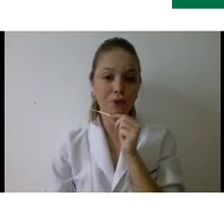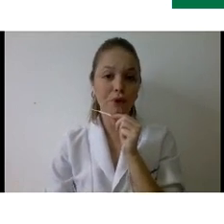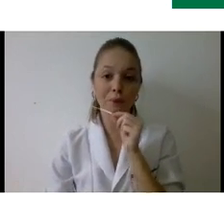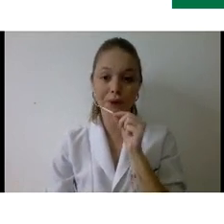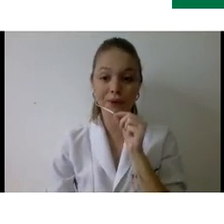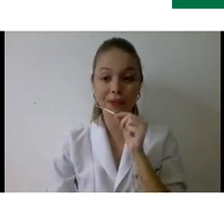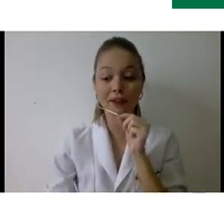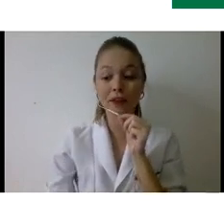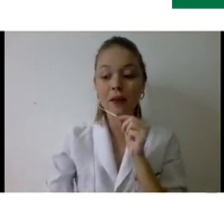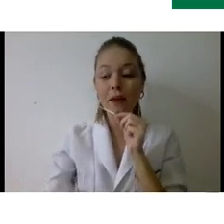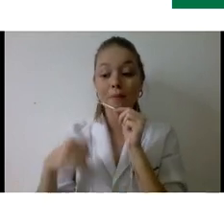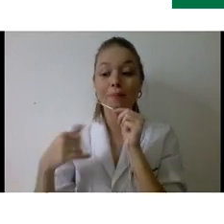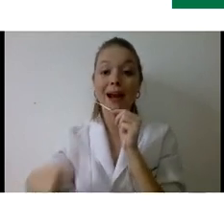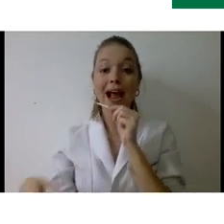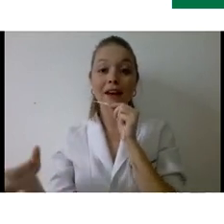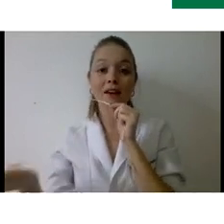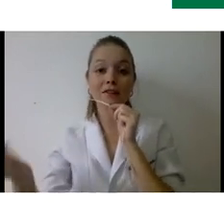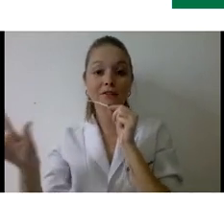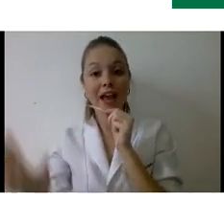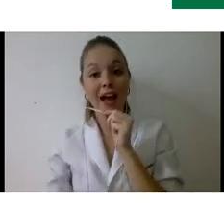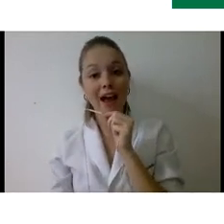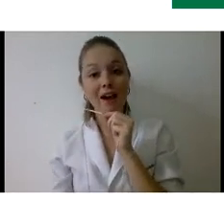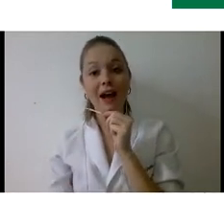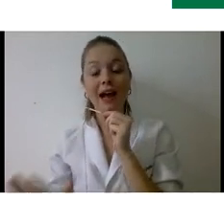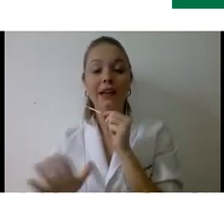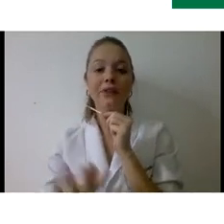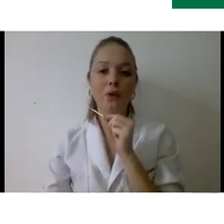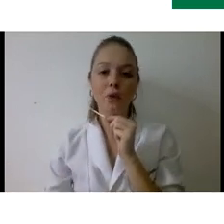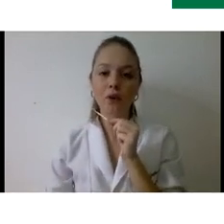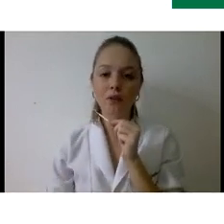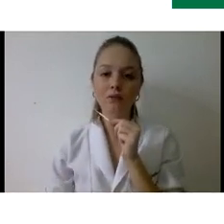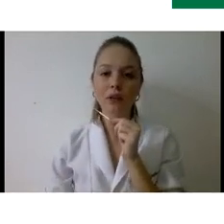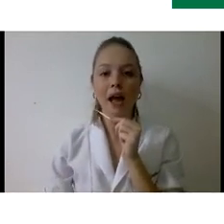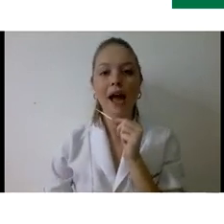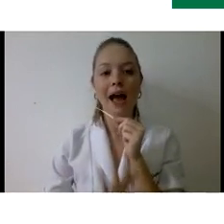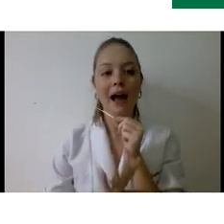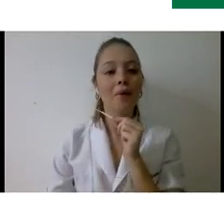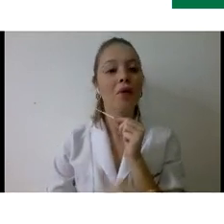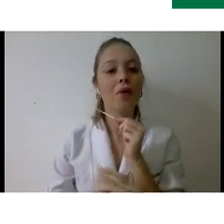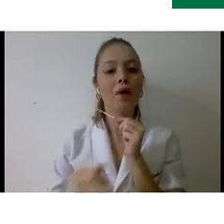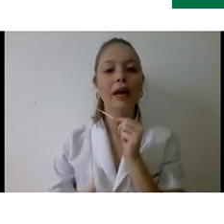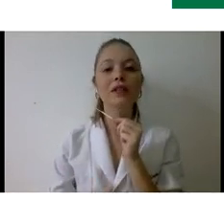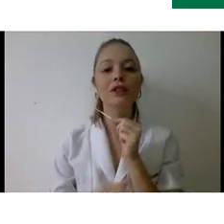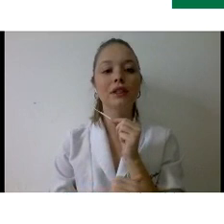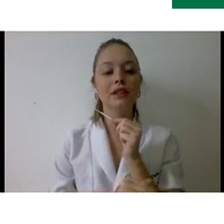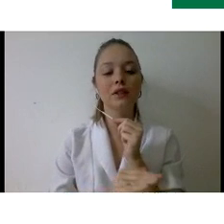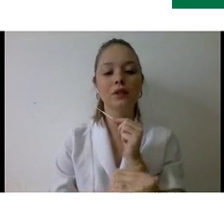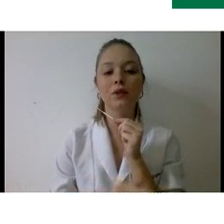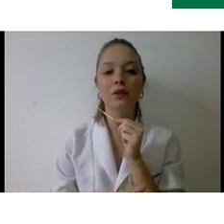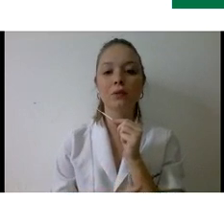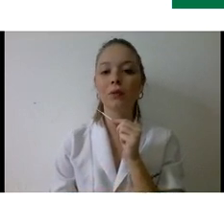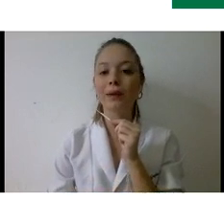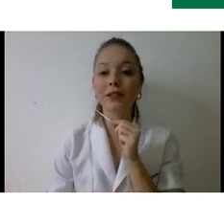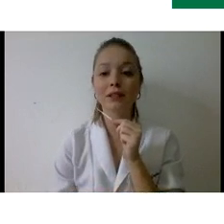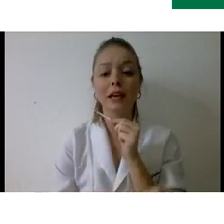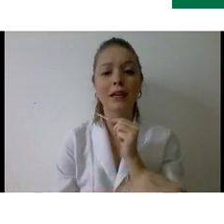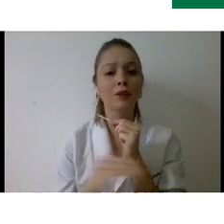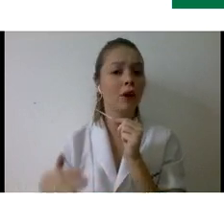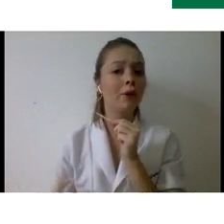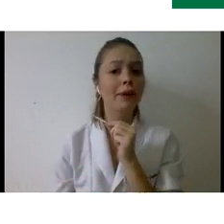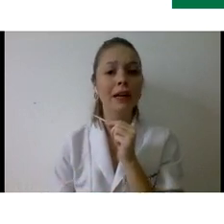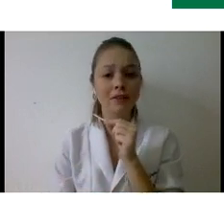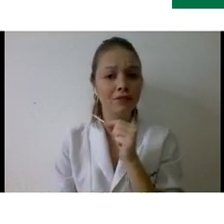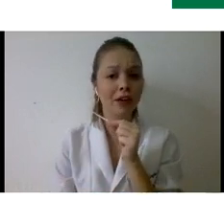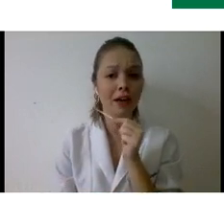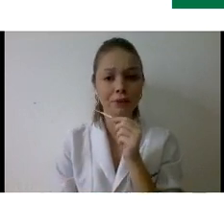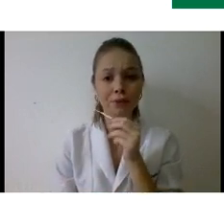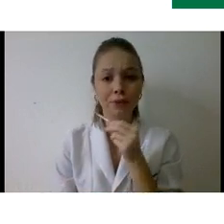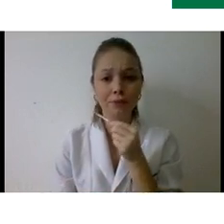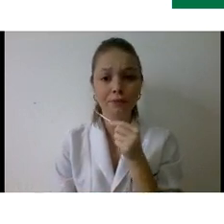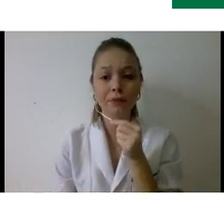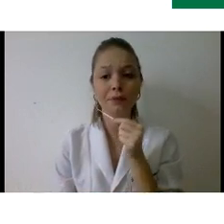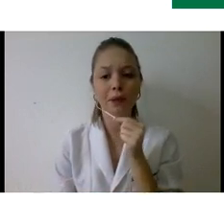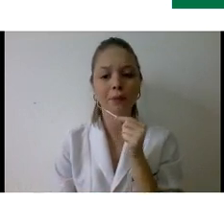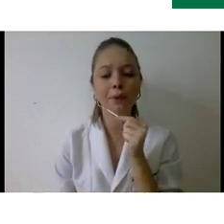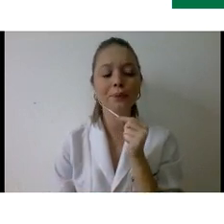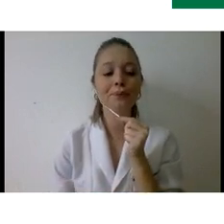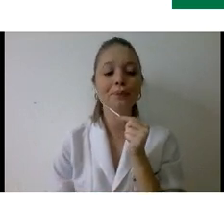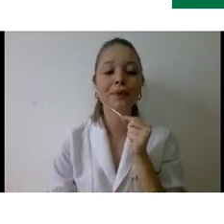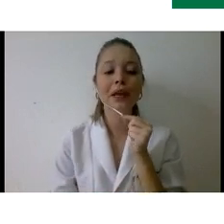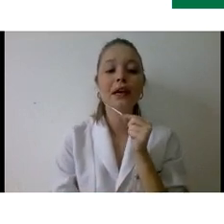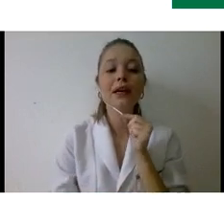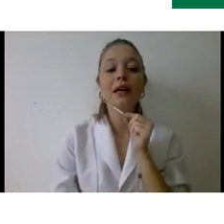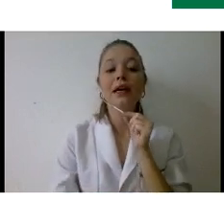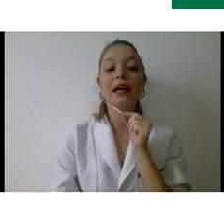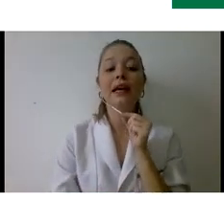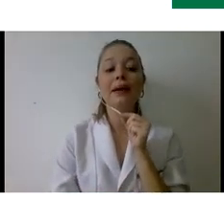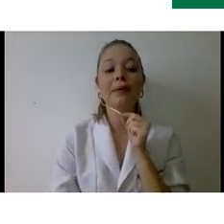corrente sobre o corpinho dela para aliviar a dor, tá? A água corrente nesses dois momentos é só para aliviar a dor, tá